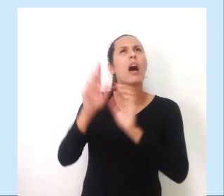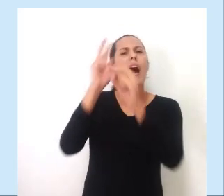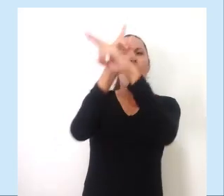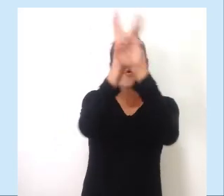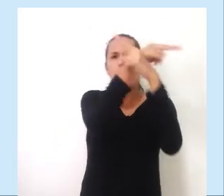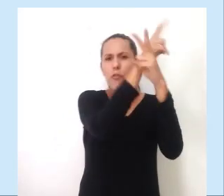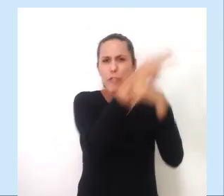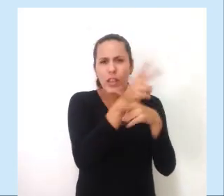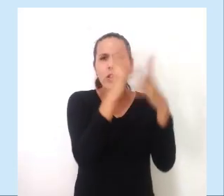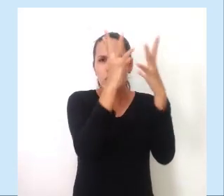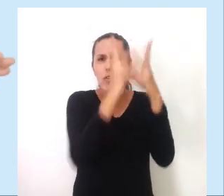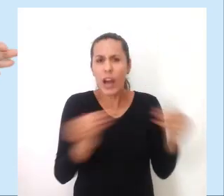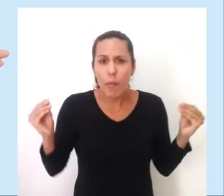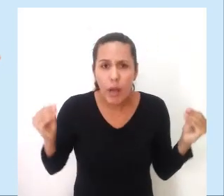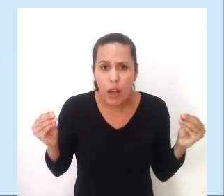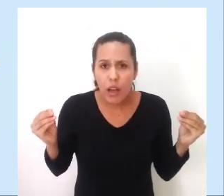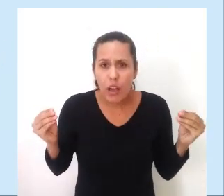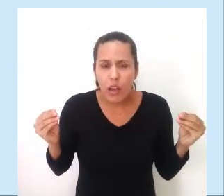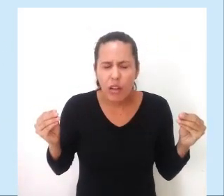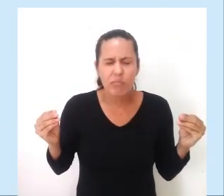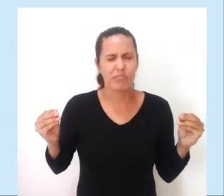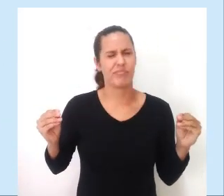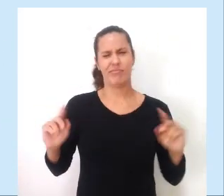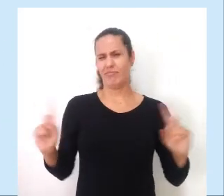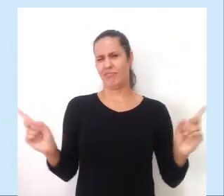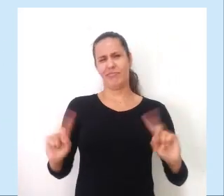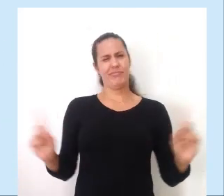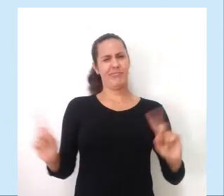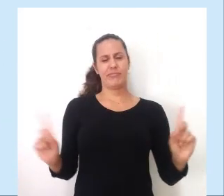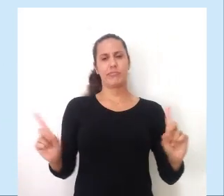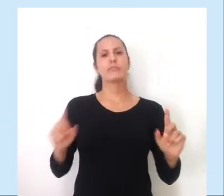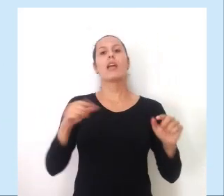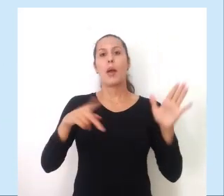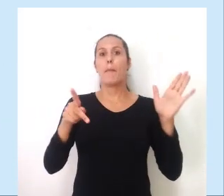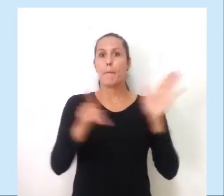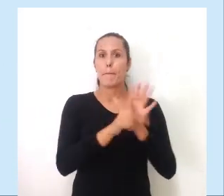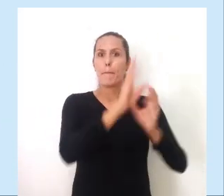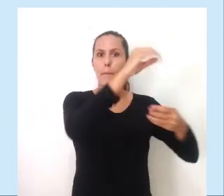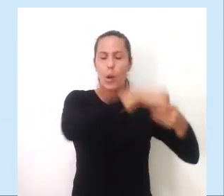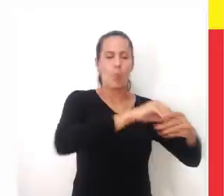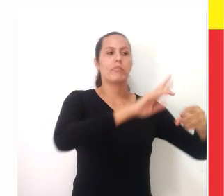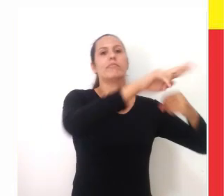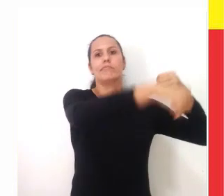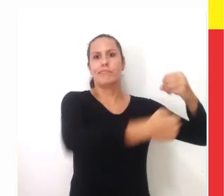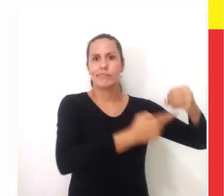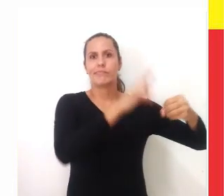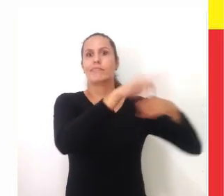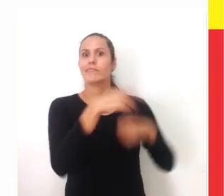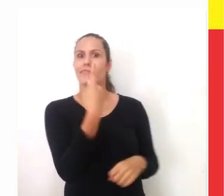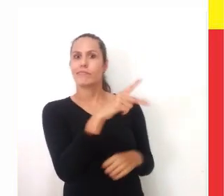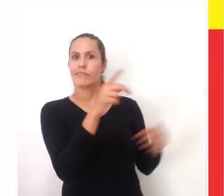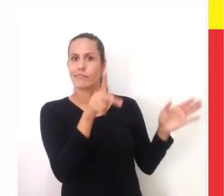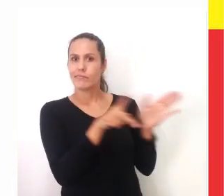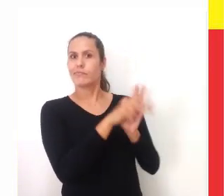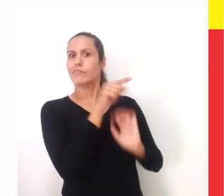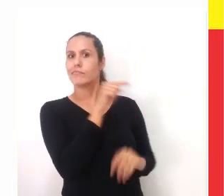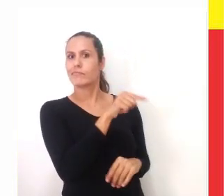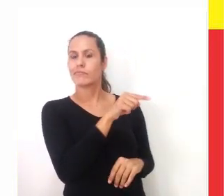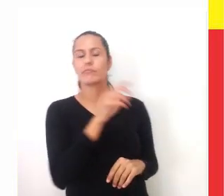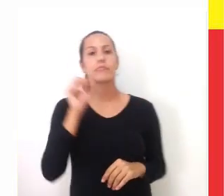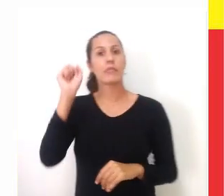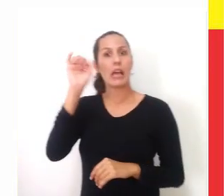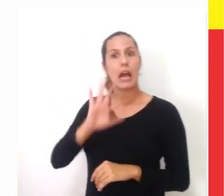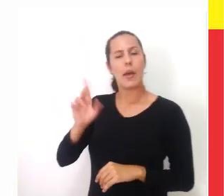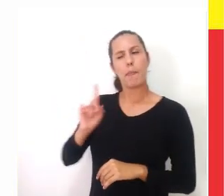Vento vai acabar? Não. Então, é uma energia renovável. Aí a gente vai para a figura ao